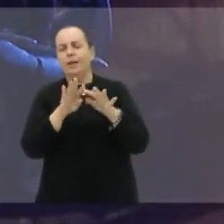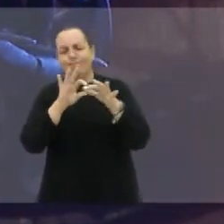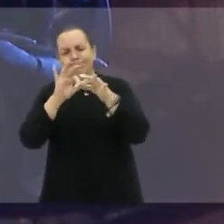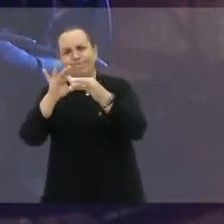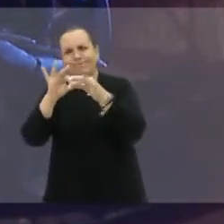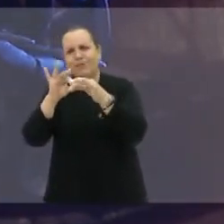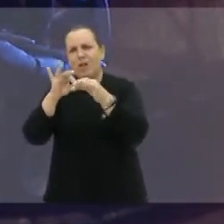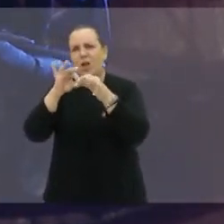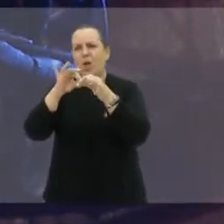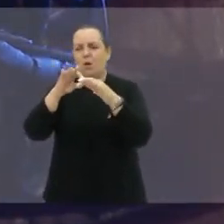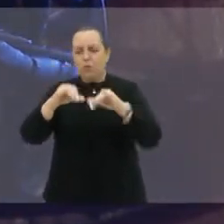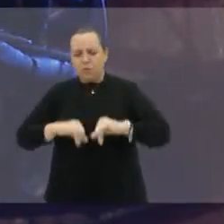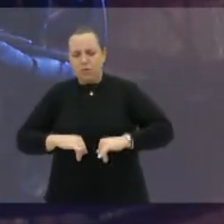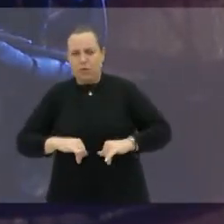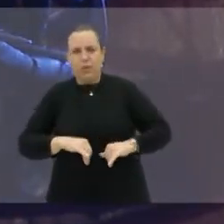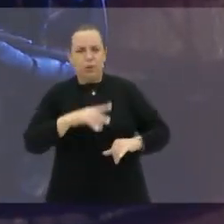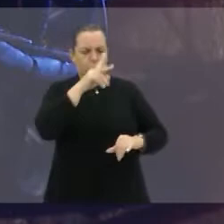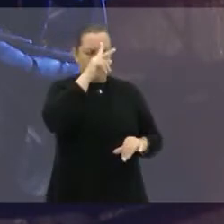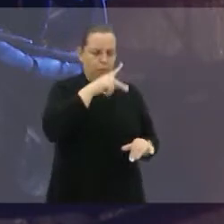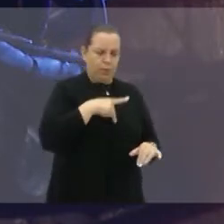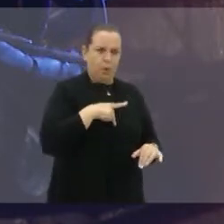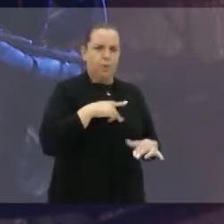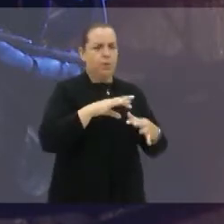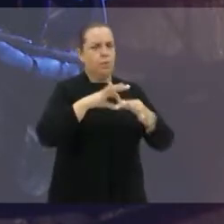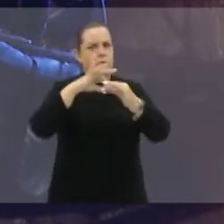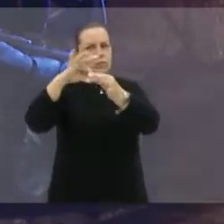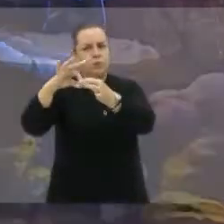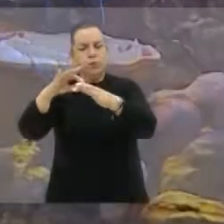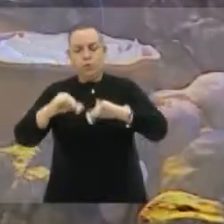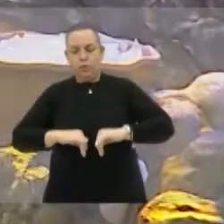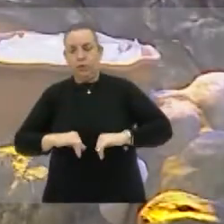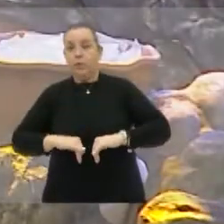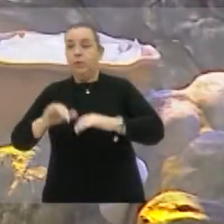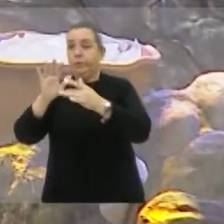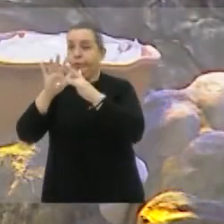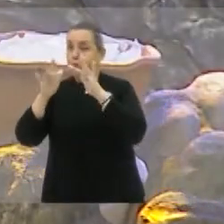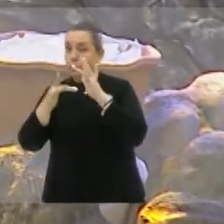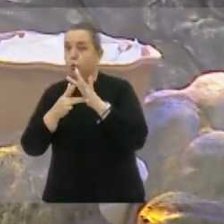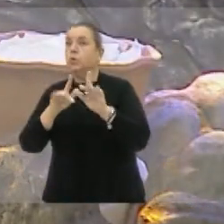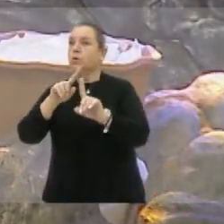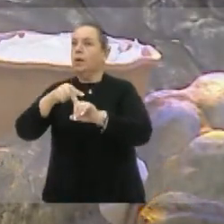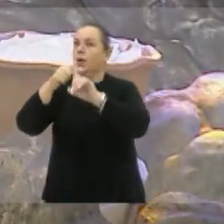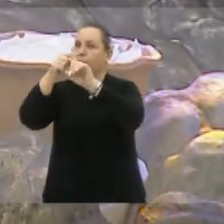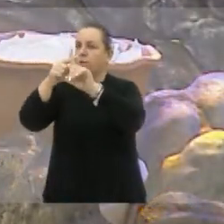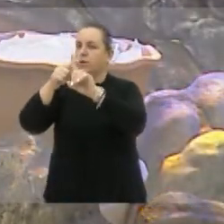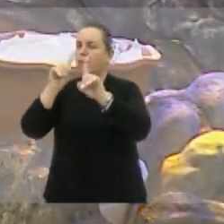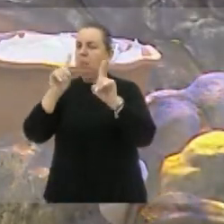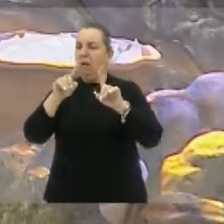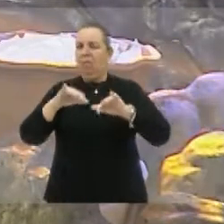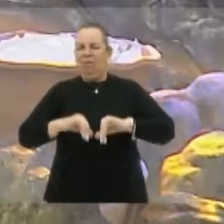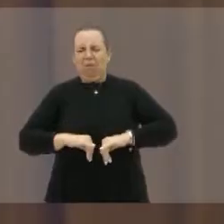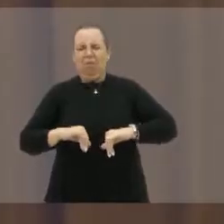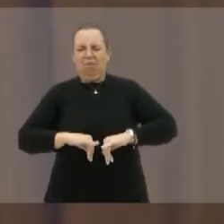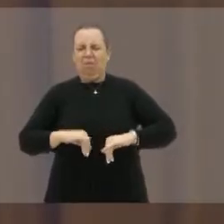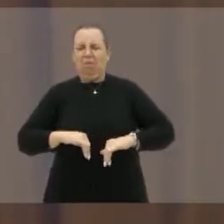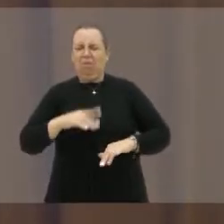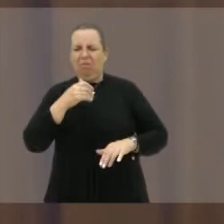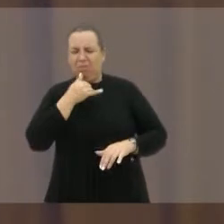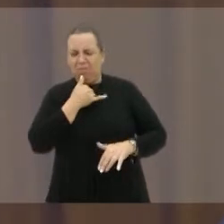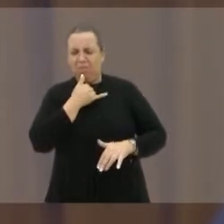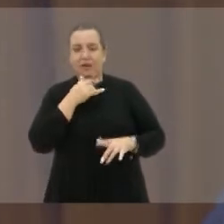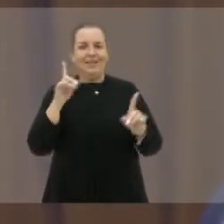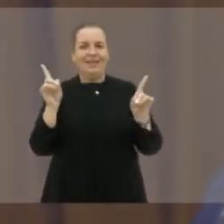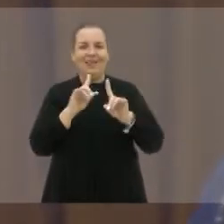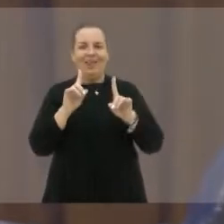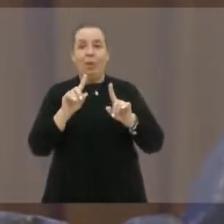da cruz, mas não como angústia, apenas como dor, mas como vitória, porque é justamente